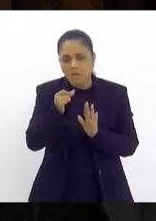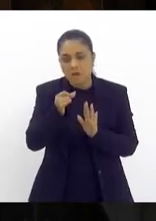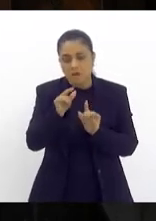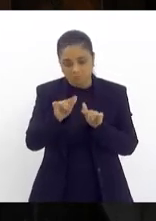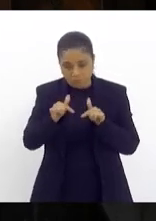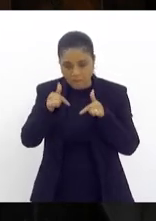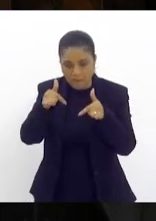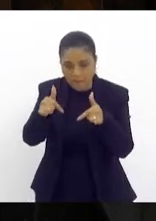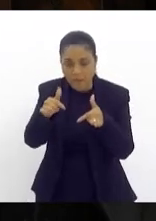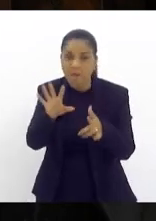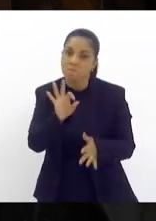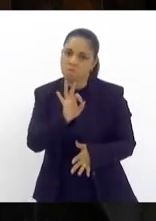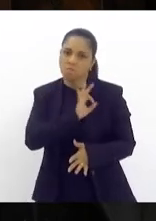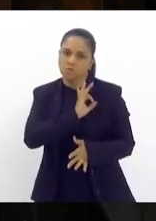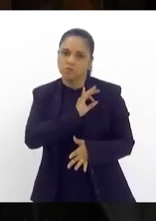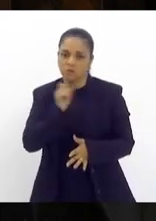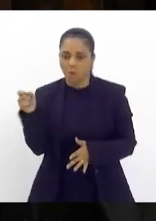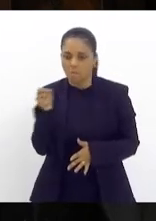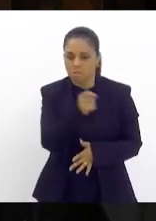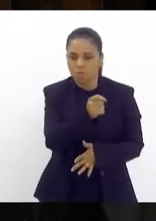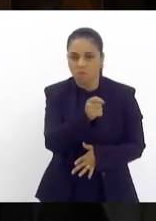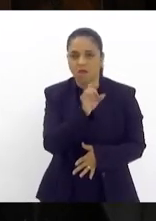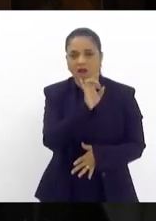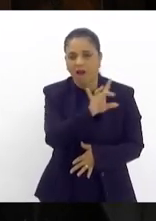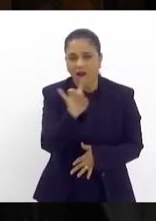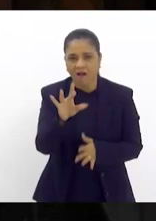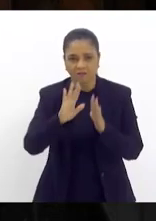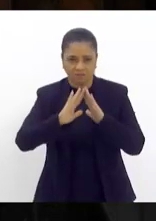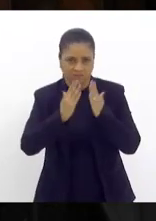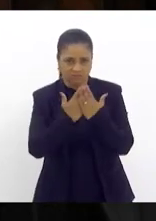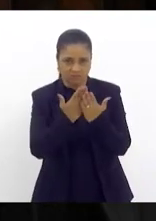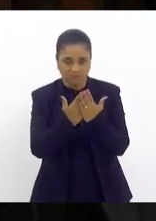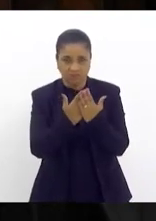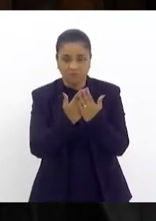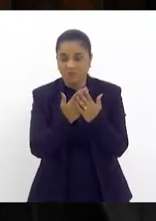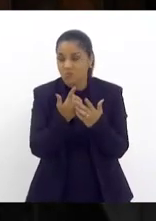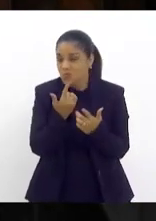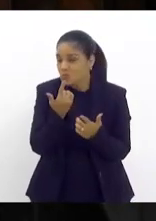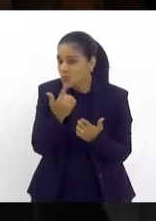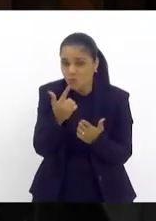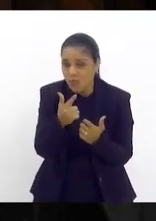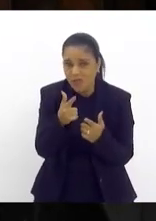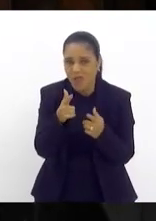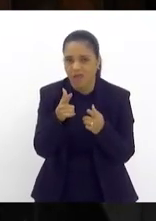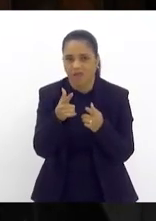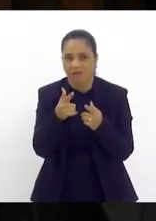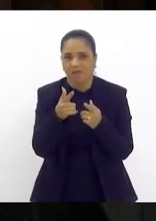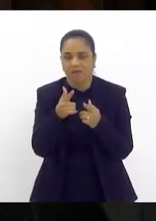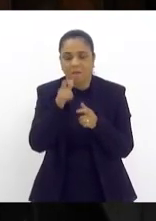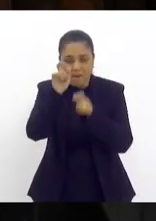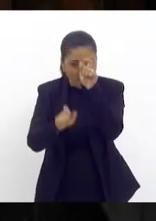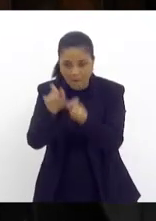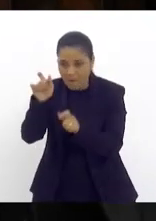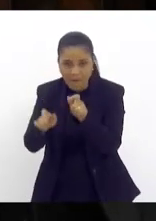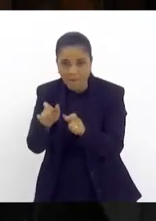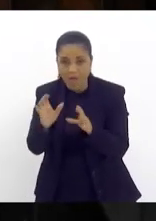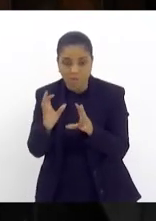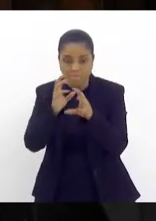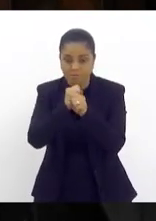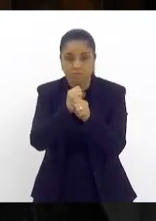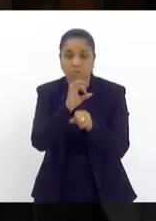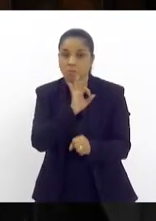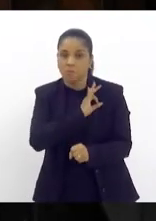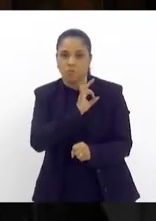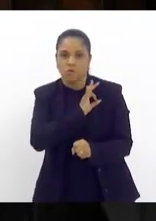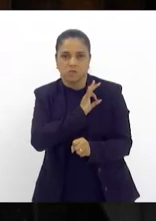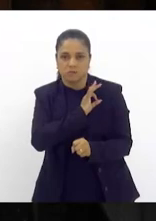em cada escola. Não há efetivo policial capaz de uma decisão